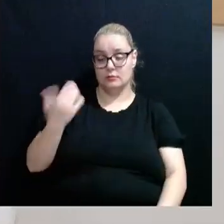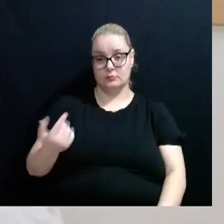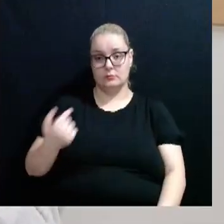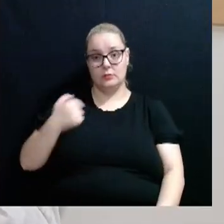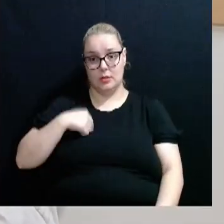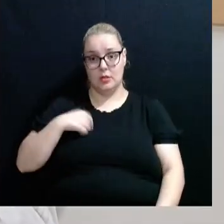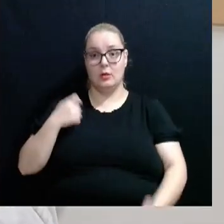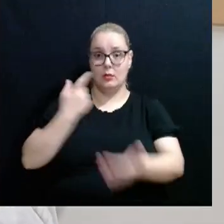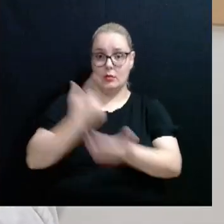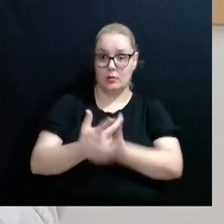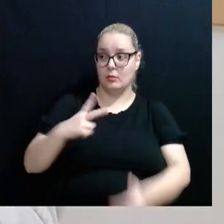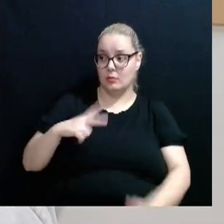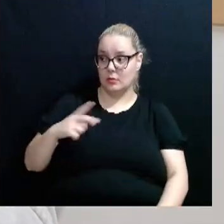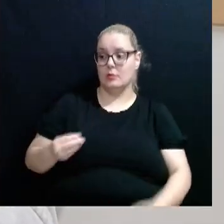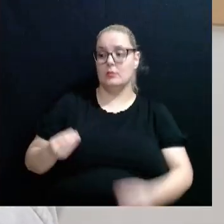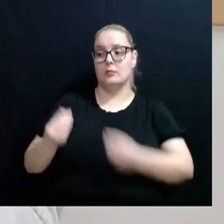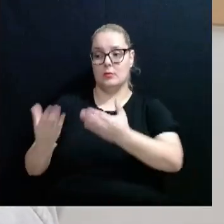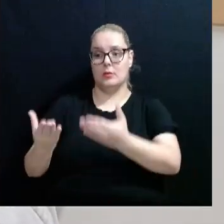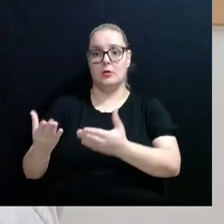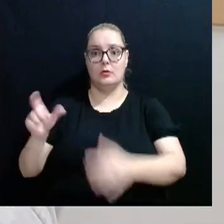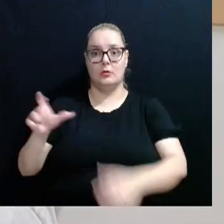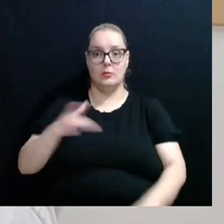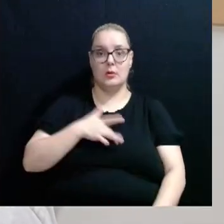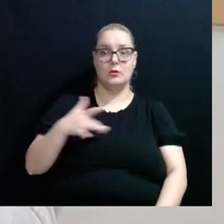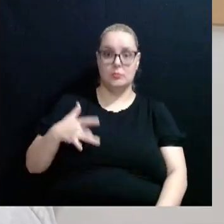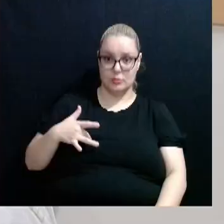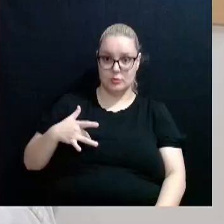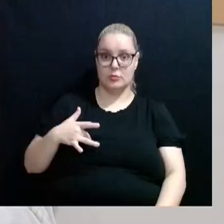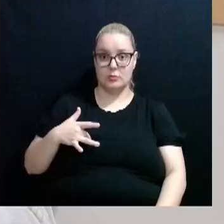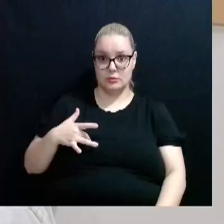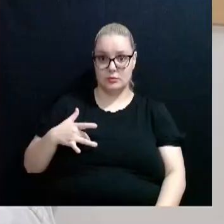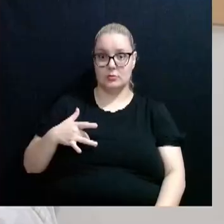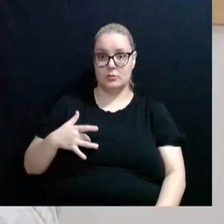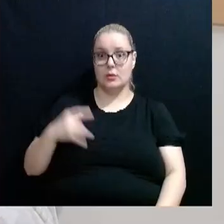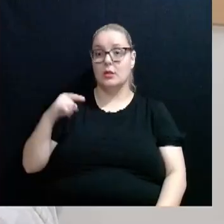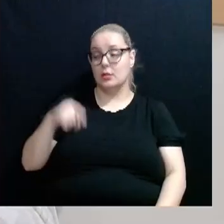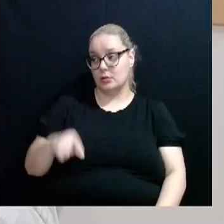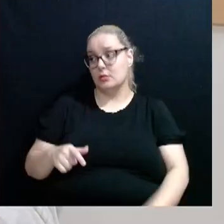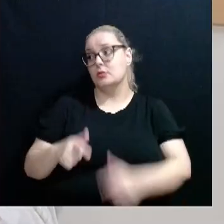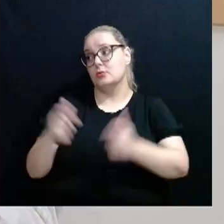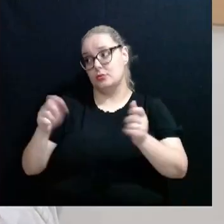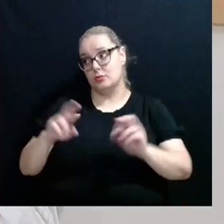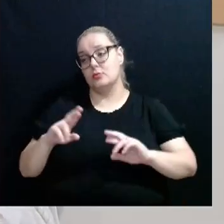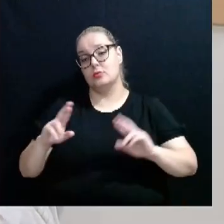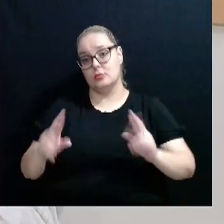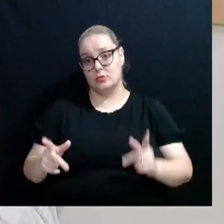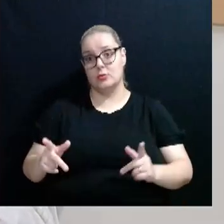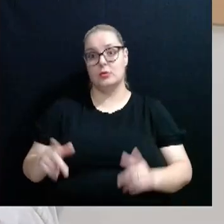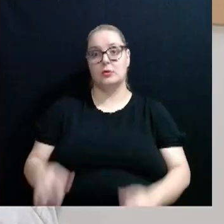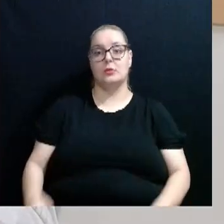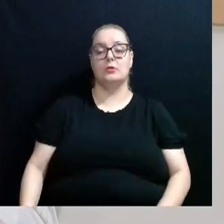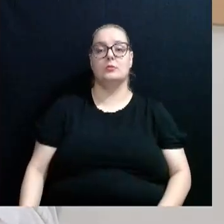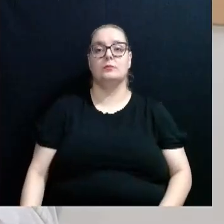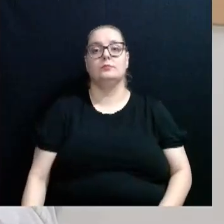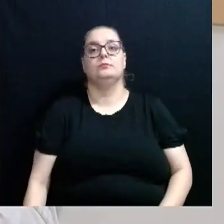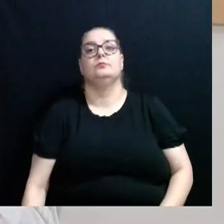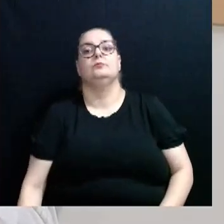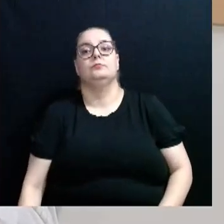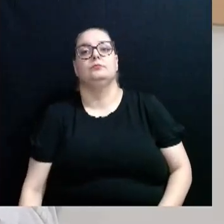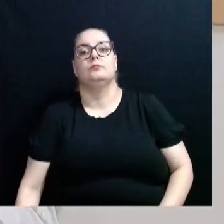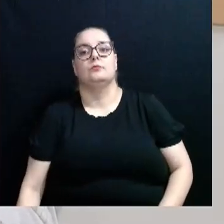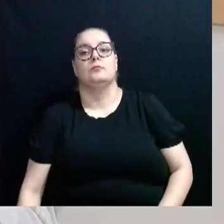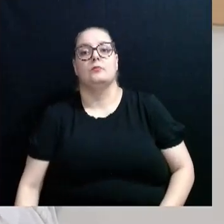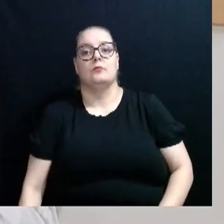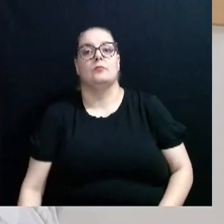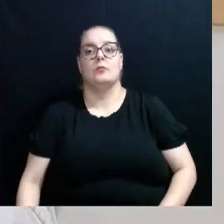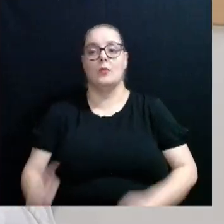particular e entrego para o plano de saúde. Isso já é um grande diferencial dele. Outra característica que nós sempre